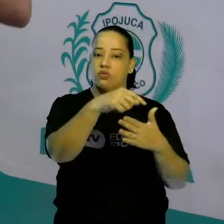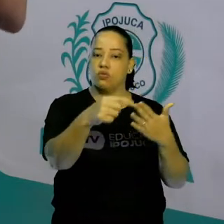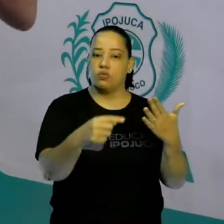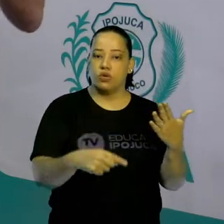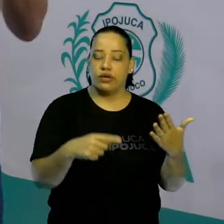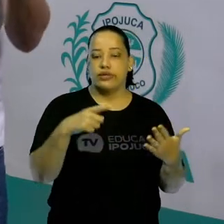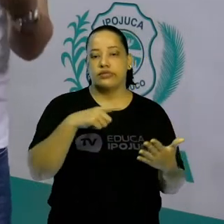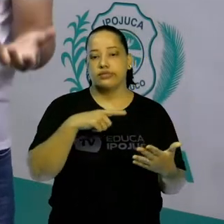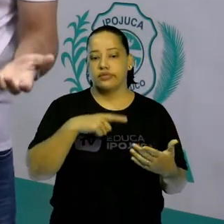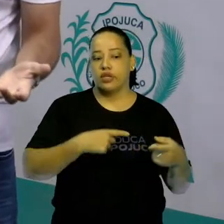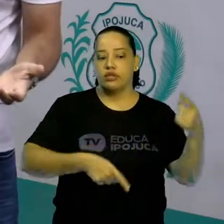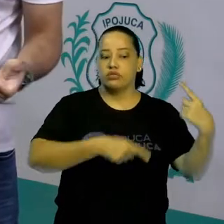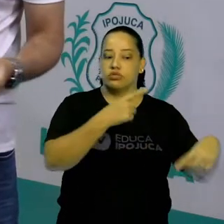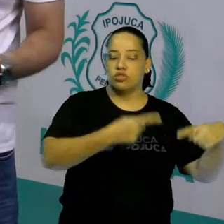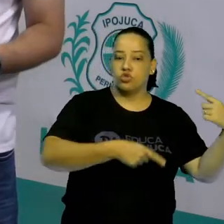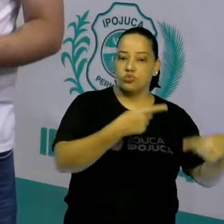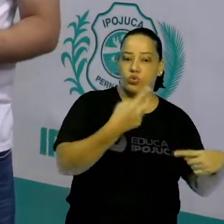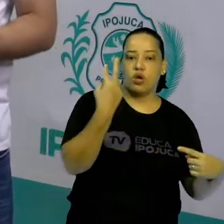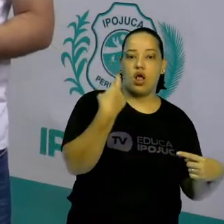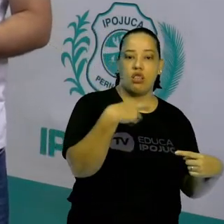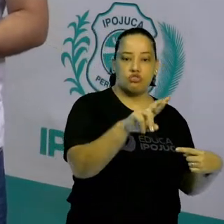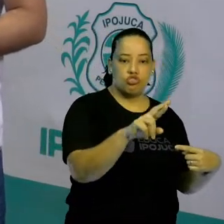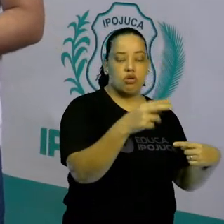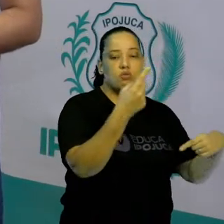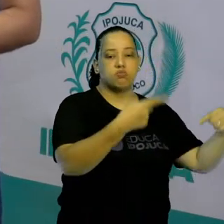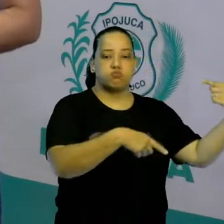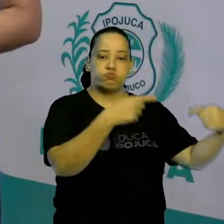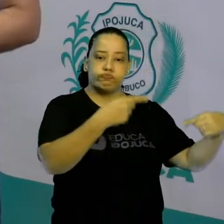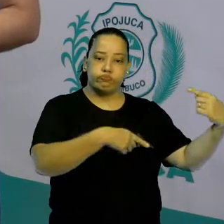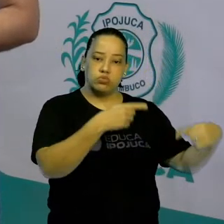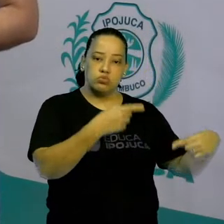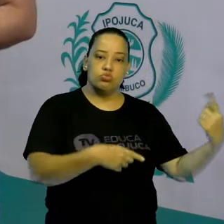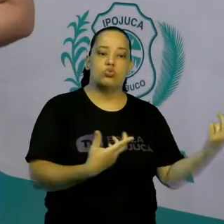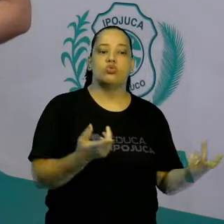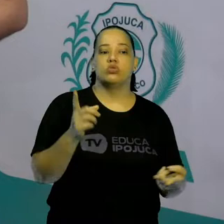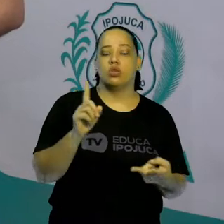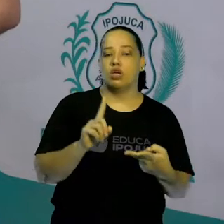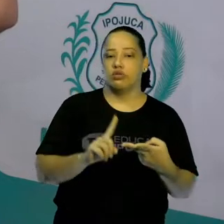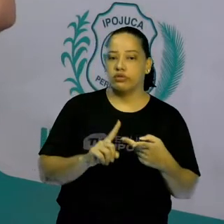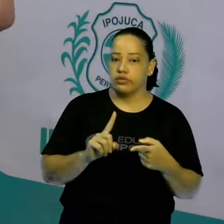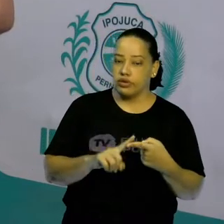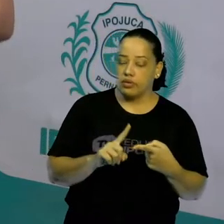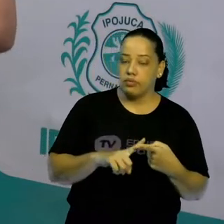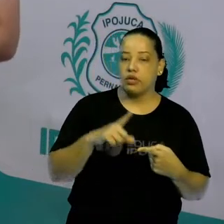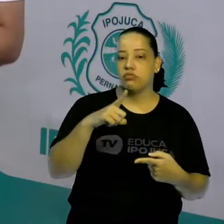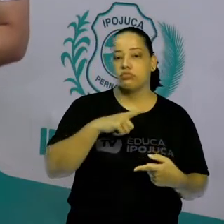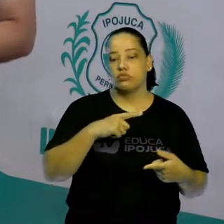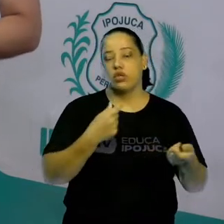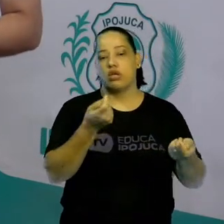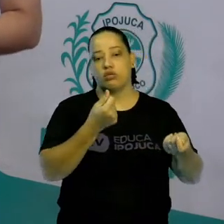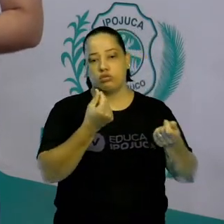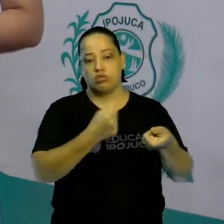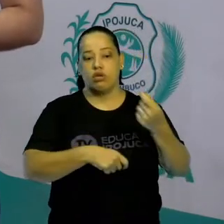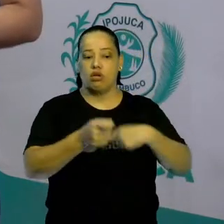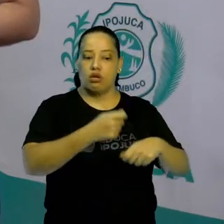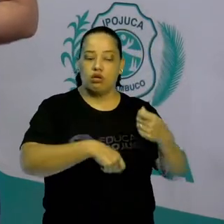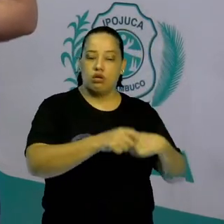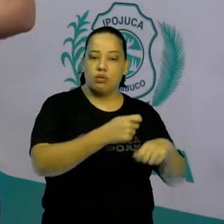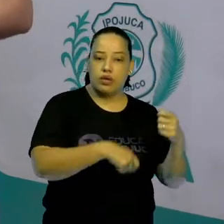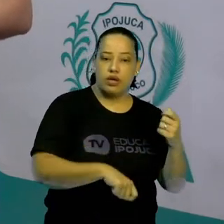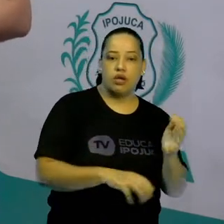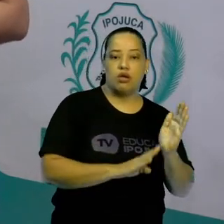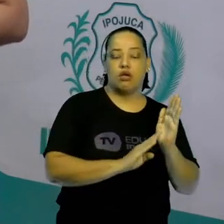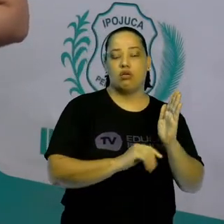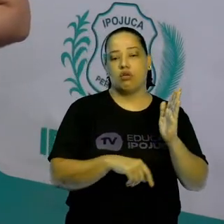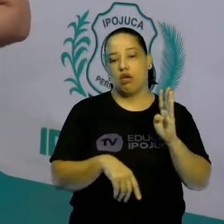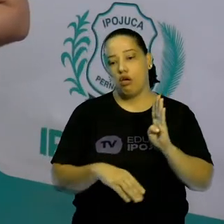disputas religiosas, tá certo? E também ali disputas econômicas entre a burguesia,